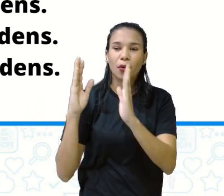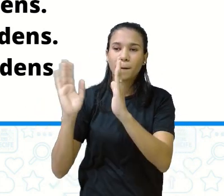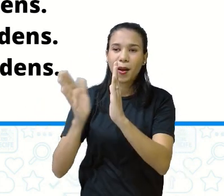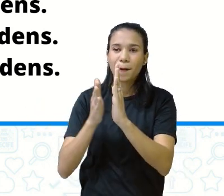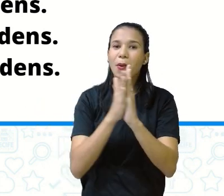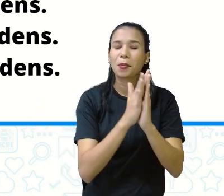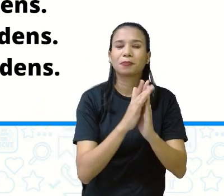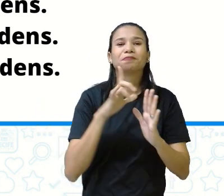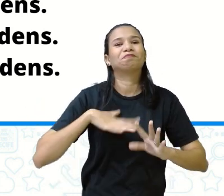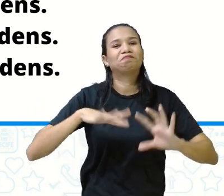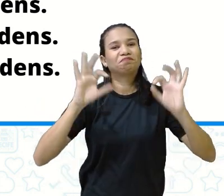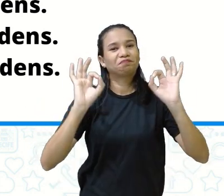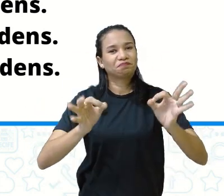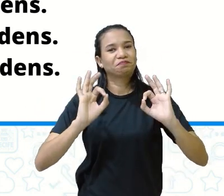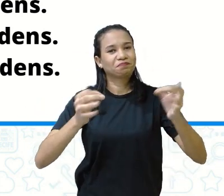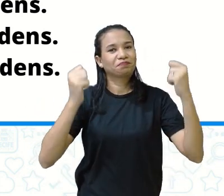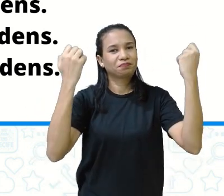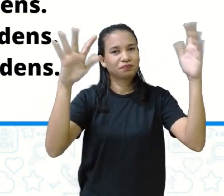Isso mesmo.